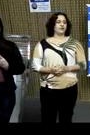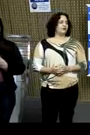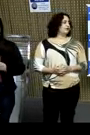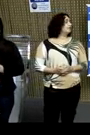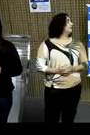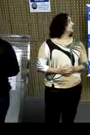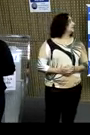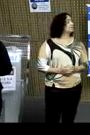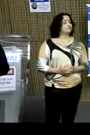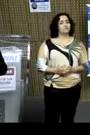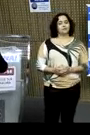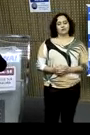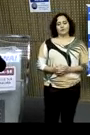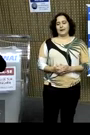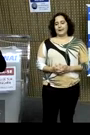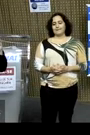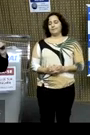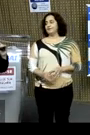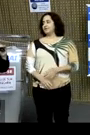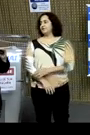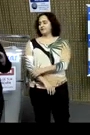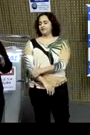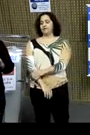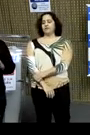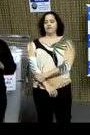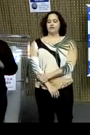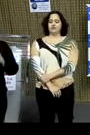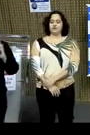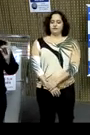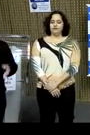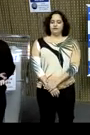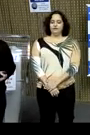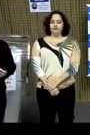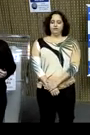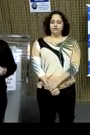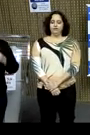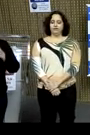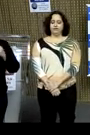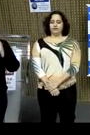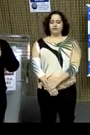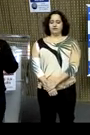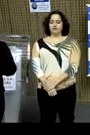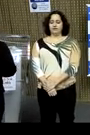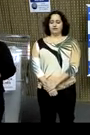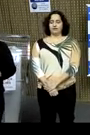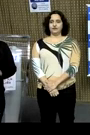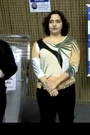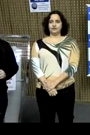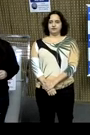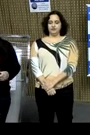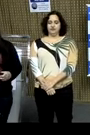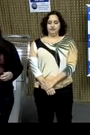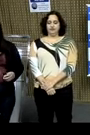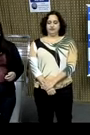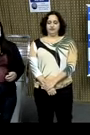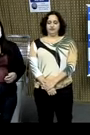Brasil, a gente tem aqui uma comparação do primeiro, segundo e terceiro quadrimestre do ano de 2020 e o primeiro quadrimestre do ano